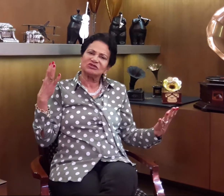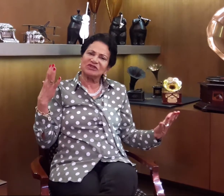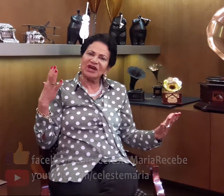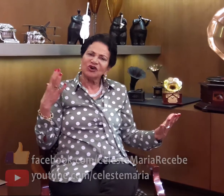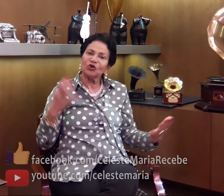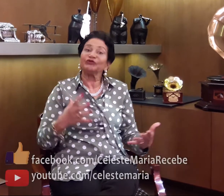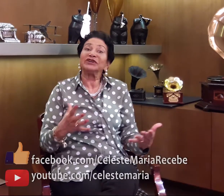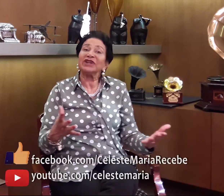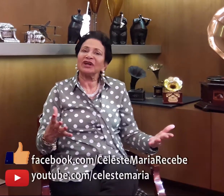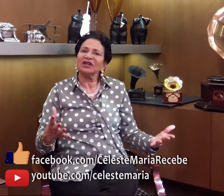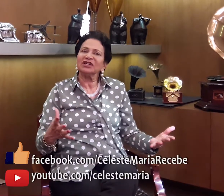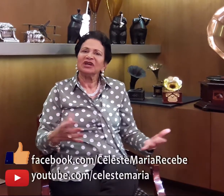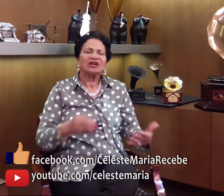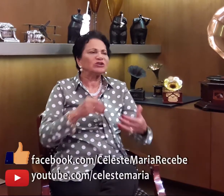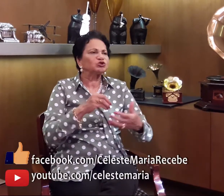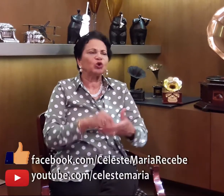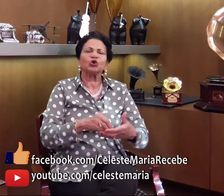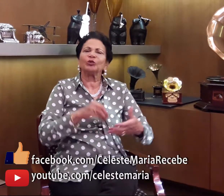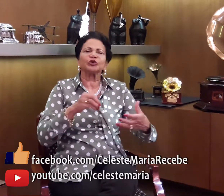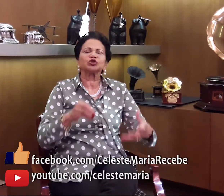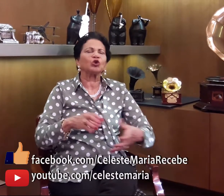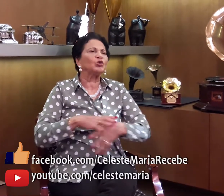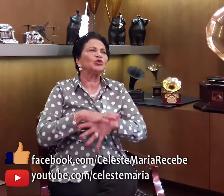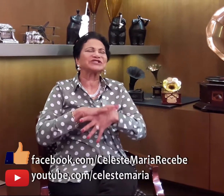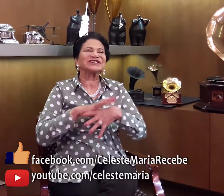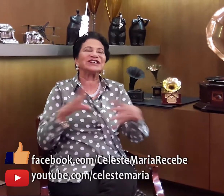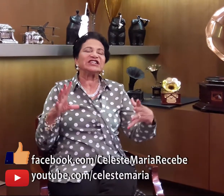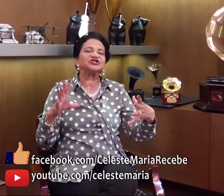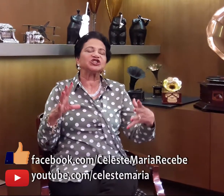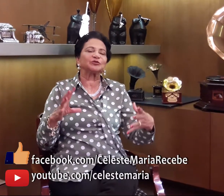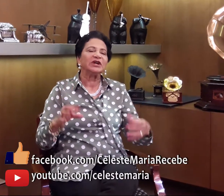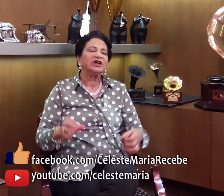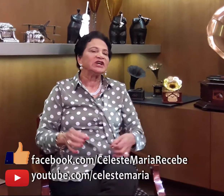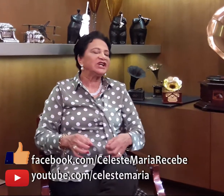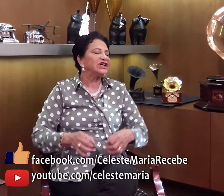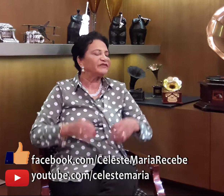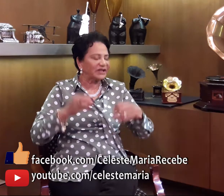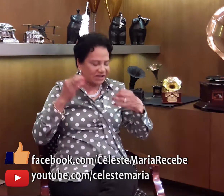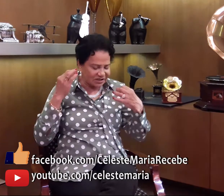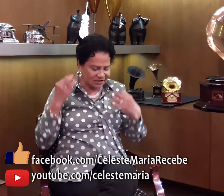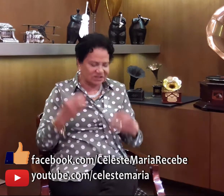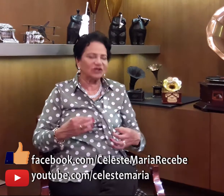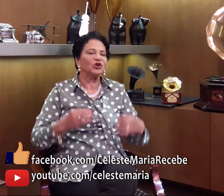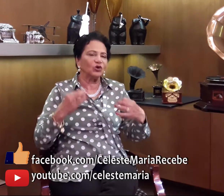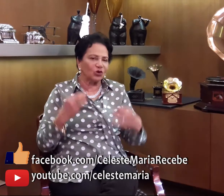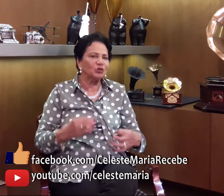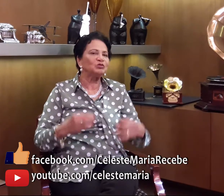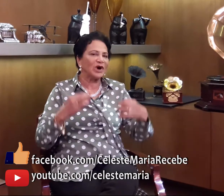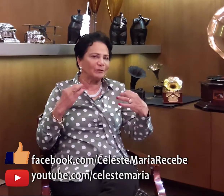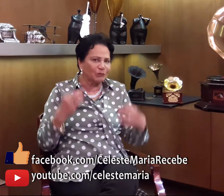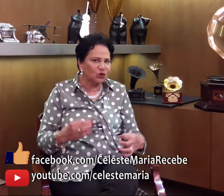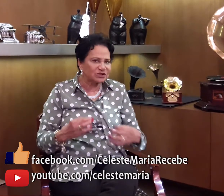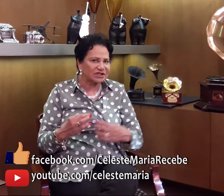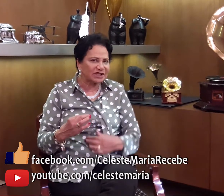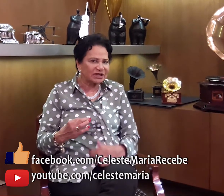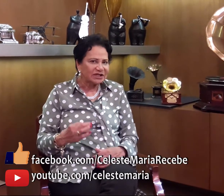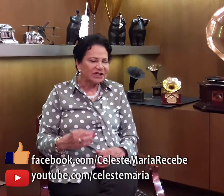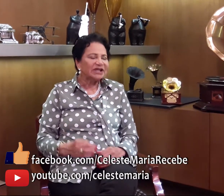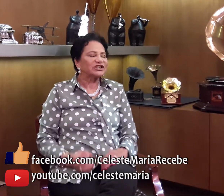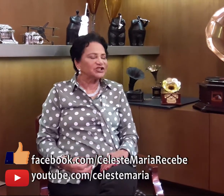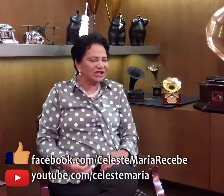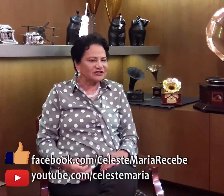cedo, né? O Vanderly, cantor, compositor com músicas lindíssimas. E ele vai trazer uma